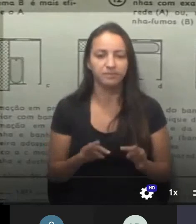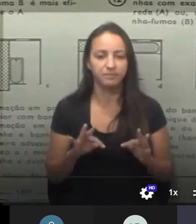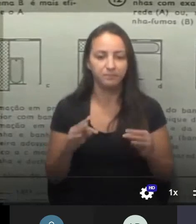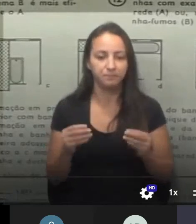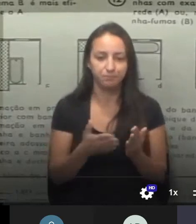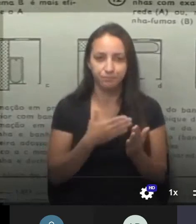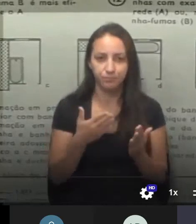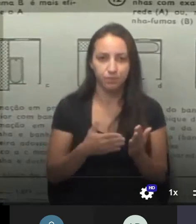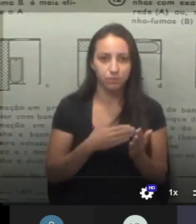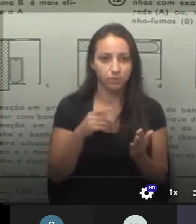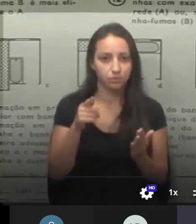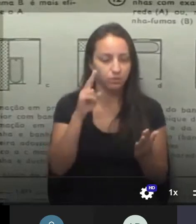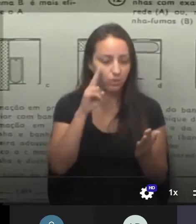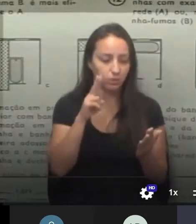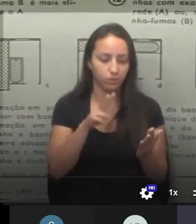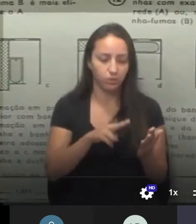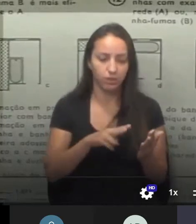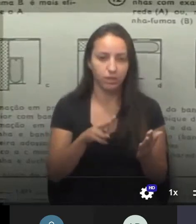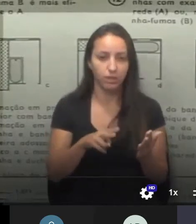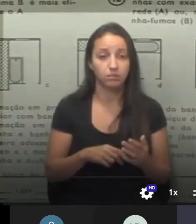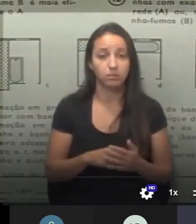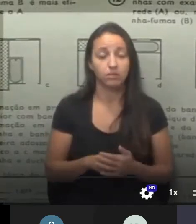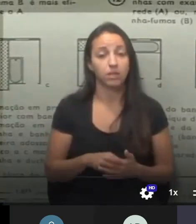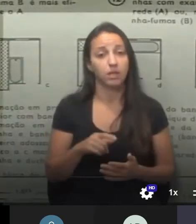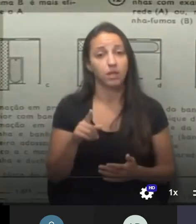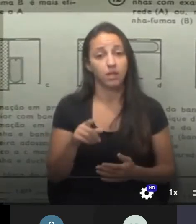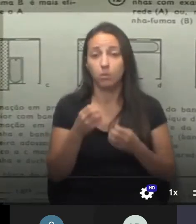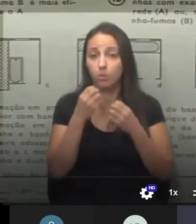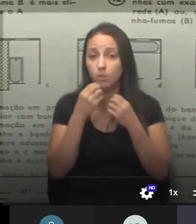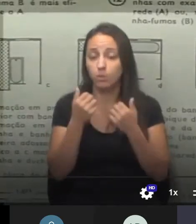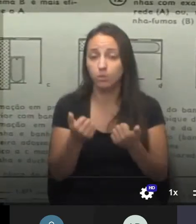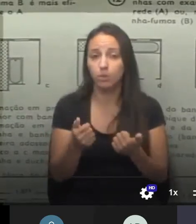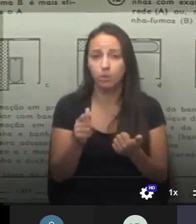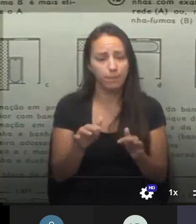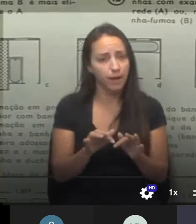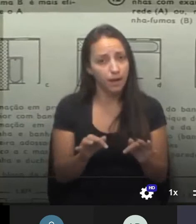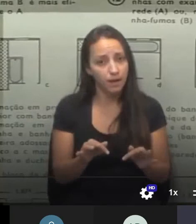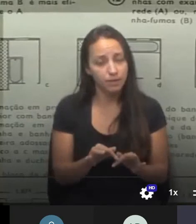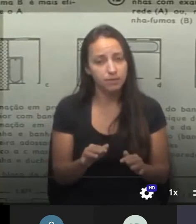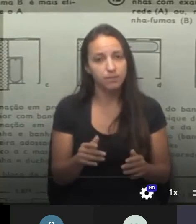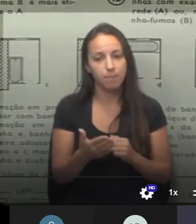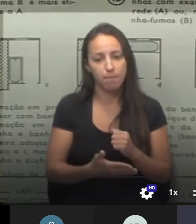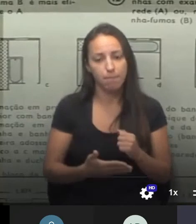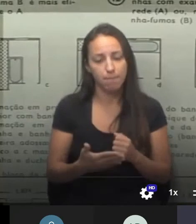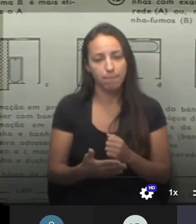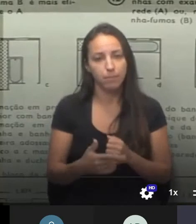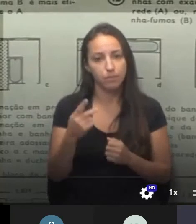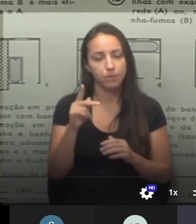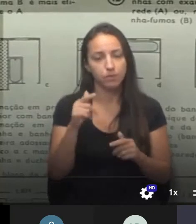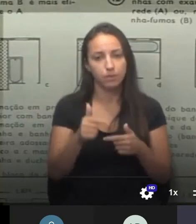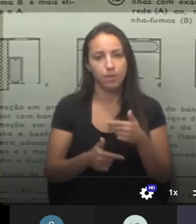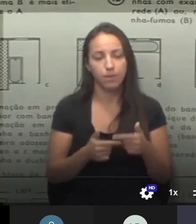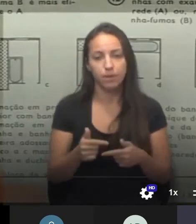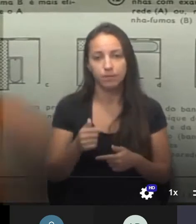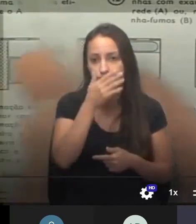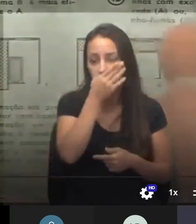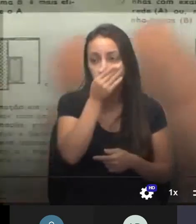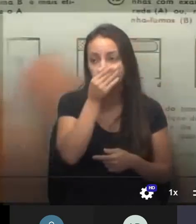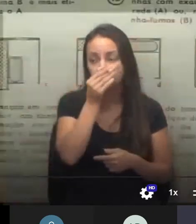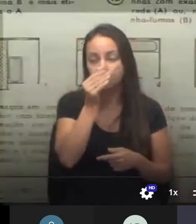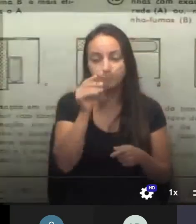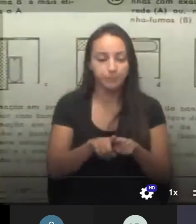o livro do Neufert. É uma bibliografia básica mesmo para o seu trabalho, tá bem? Essas